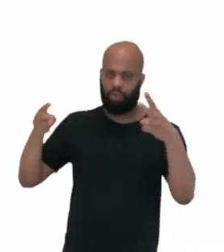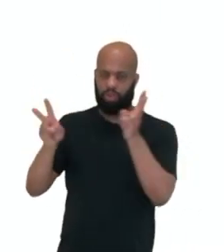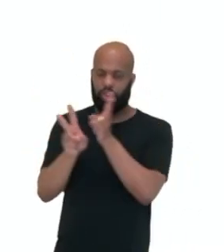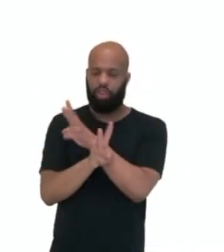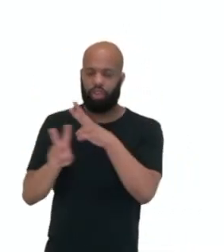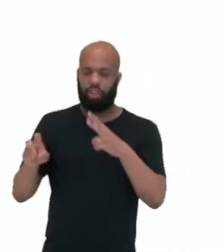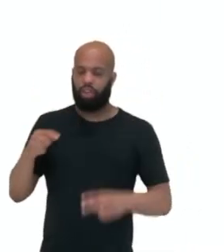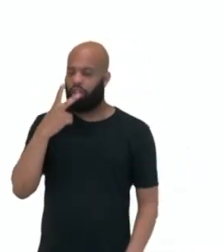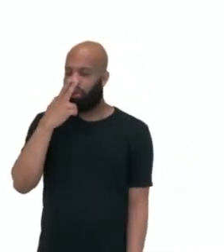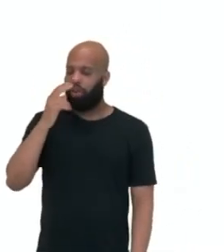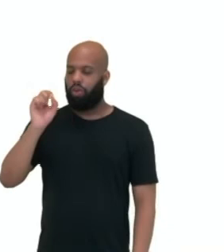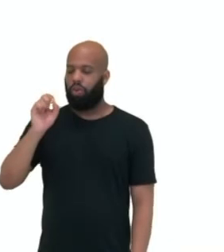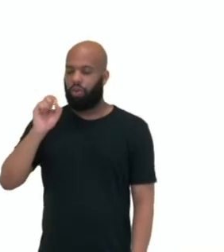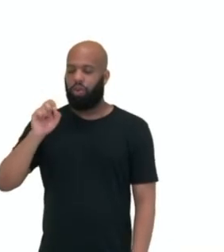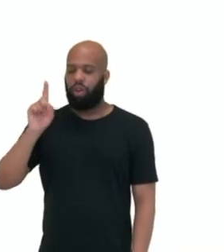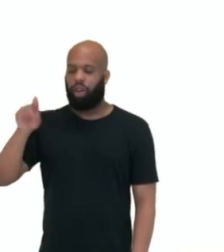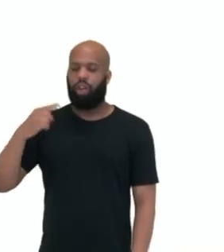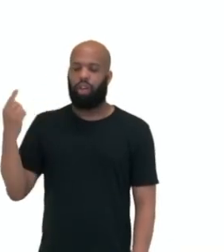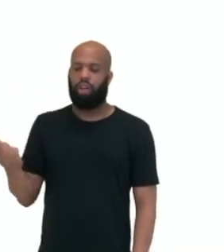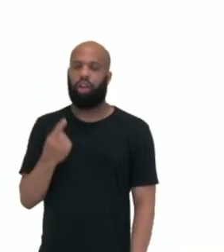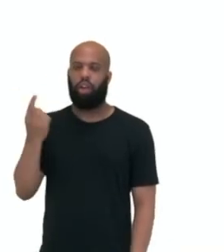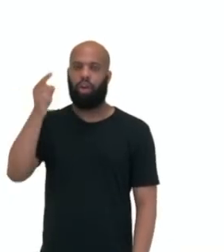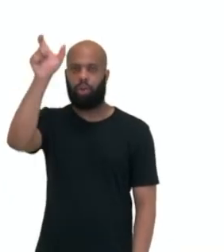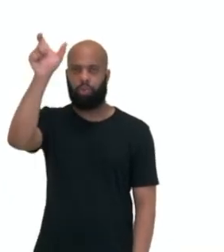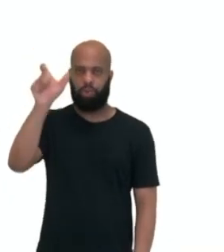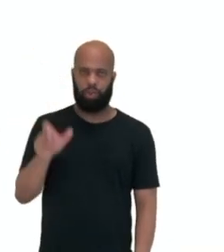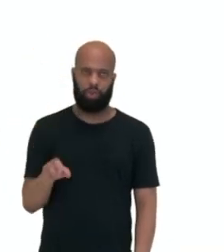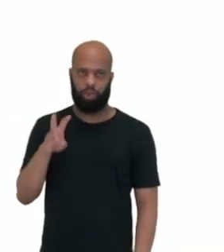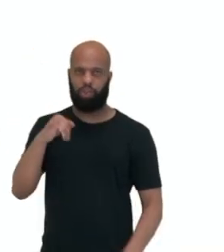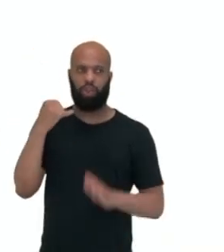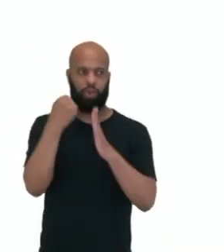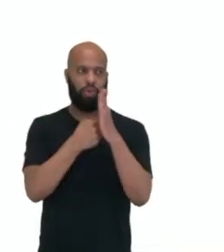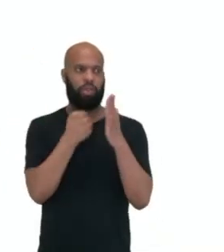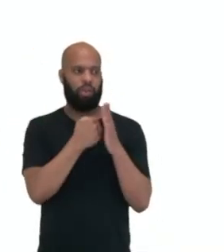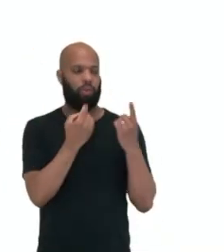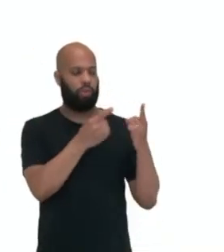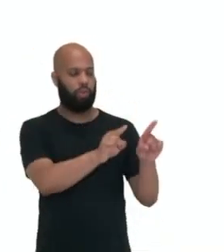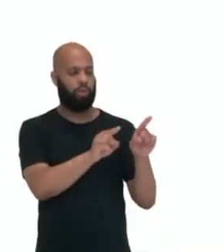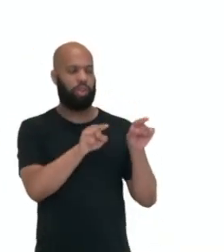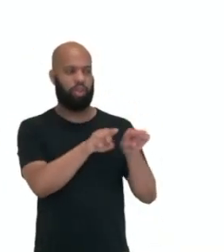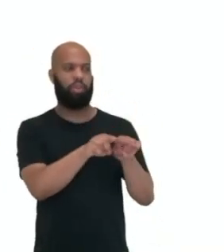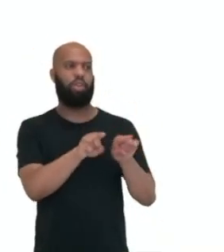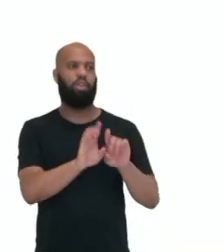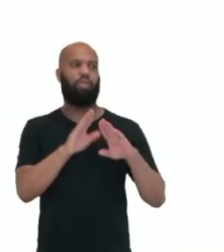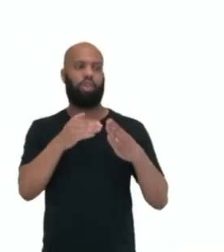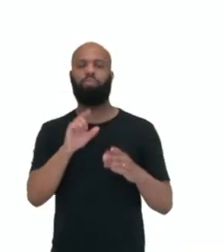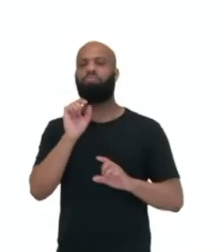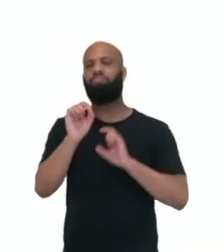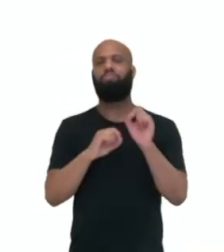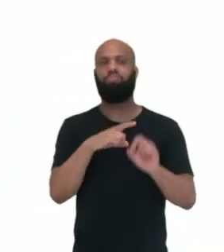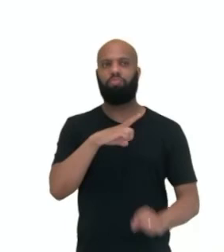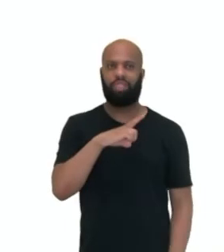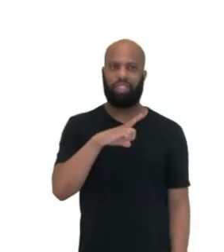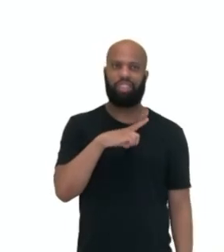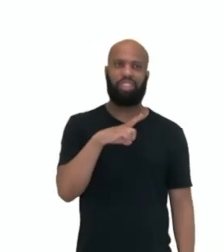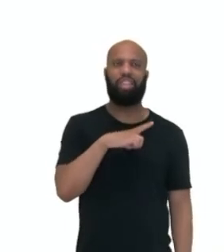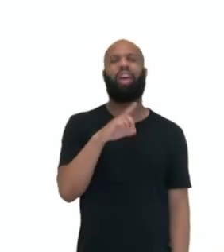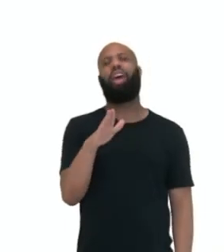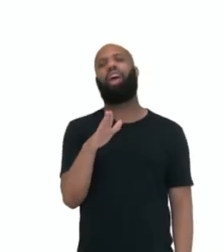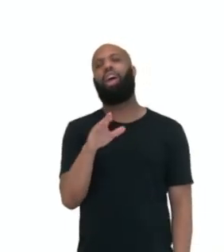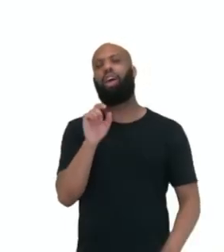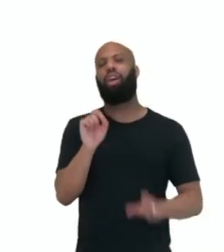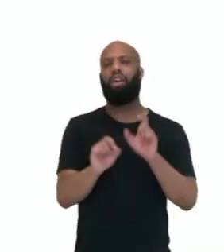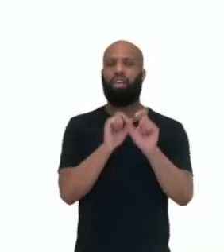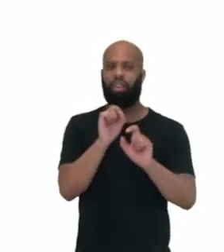serem dragões, né, os gigantes que lutavam contra os gigantes lá que estavam na frente, e acaba batendo e pensando, foi um mago